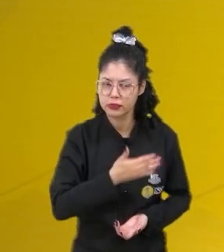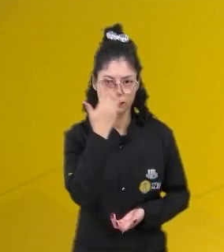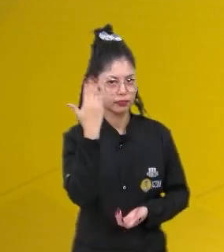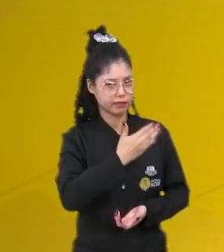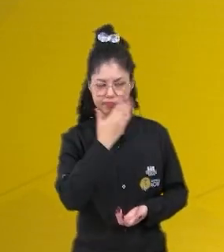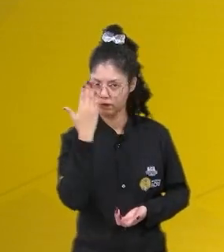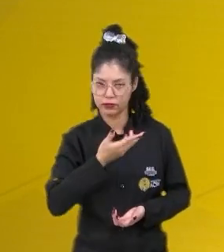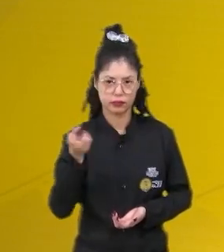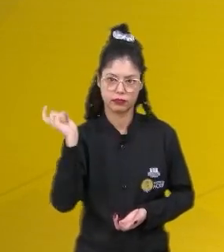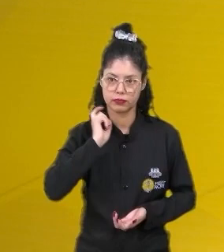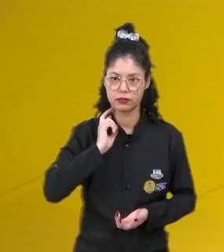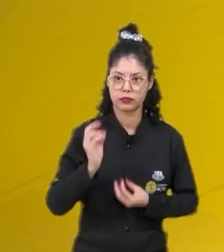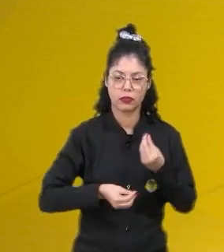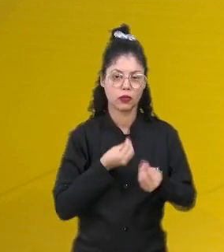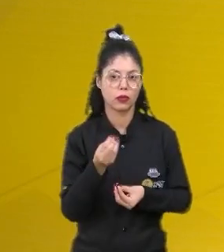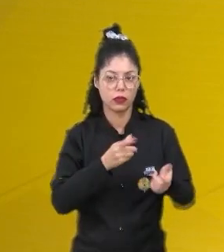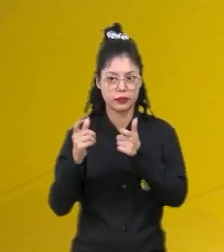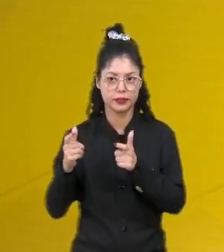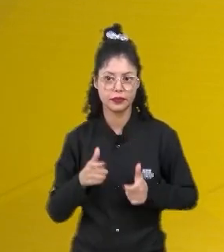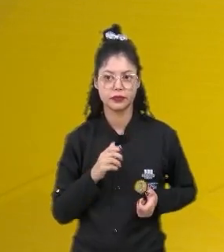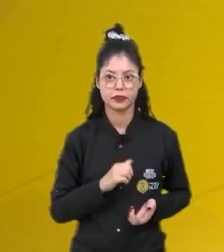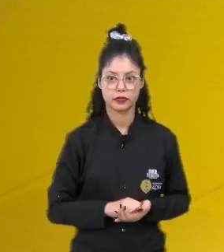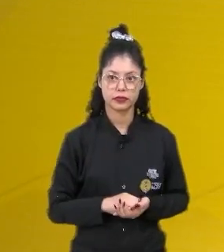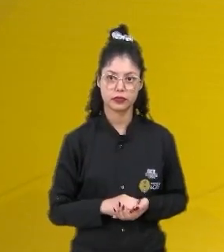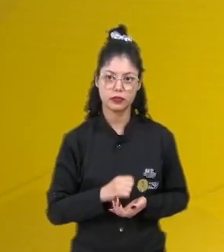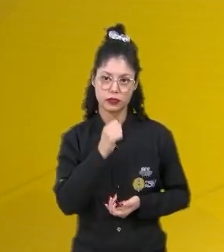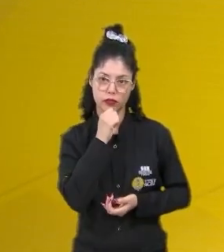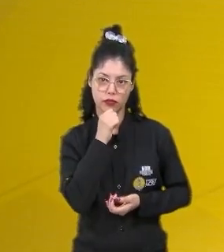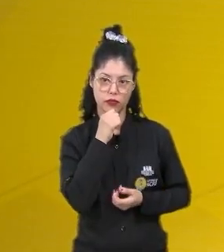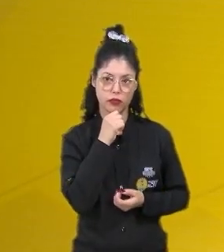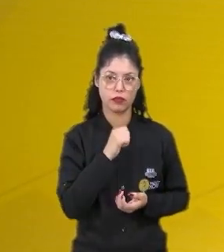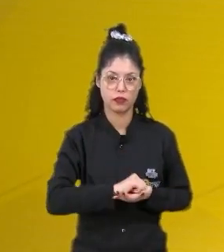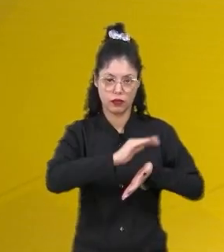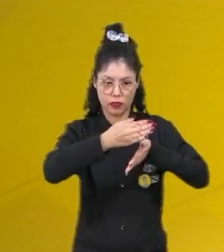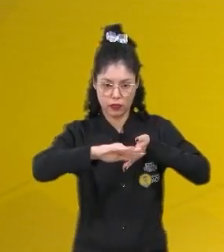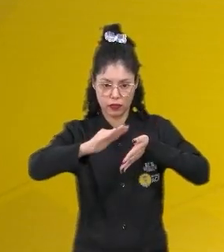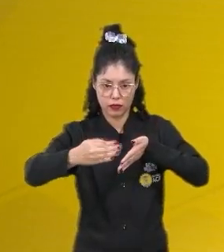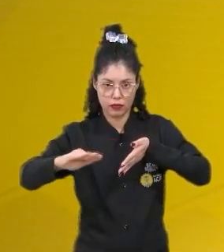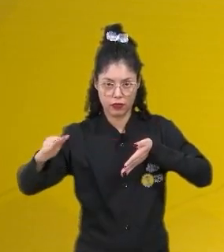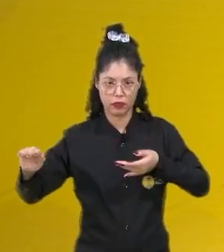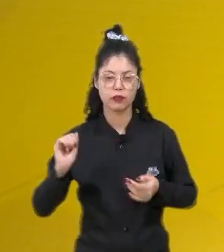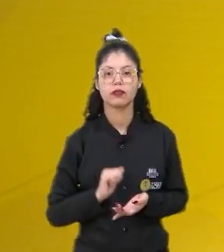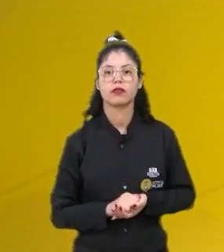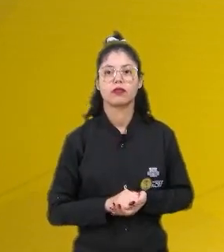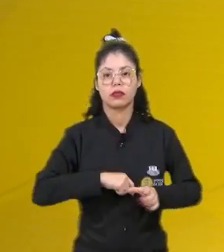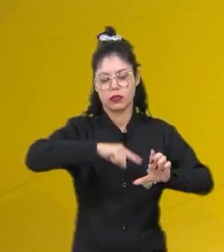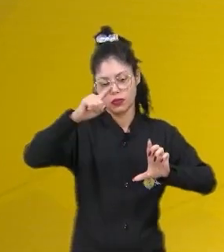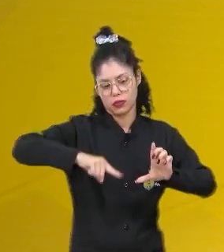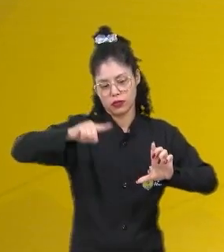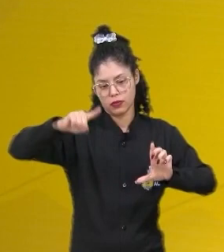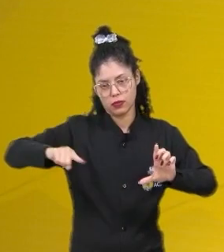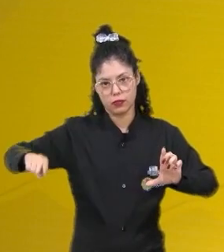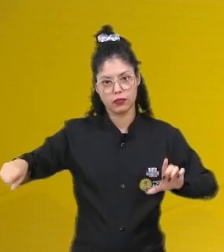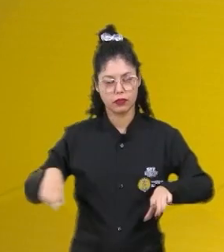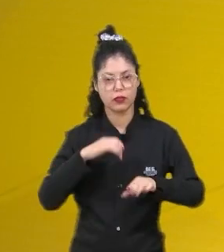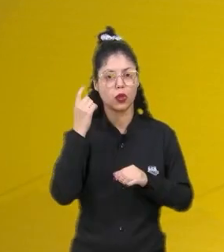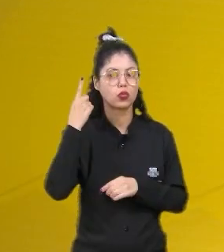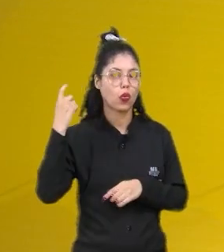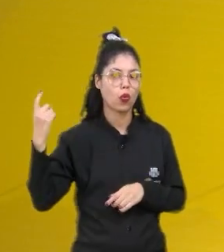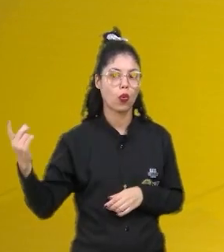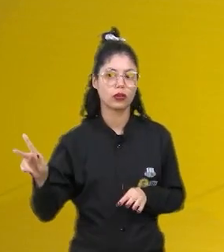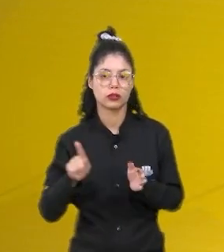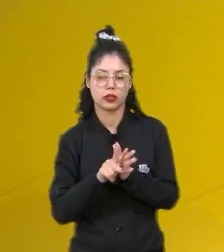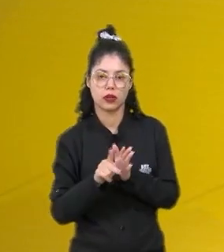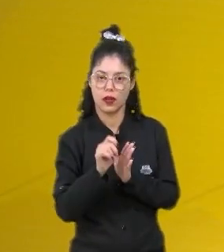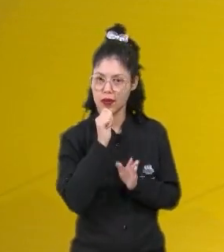não enxerga. Como que ele se localiza? Ele se localiza através de ondas, tá? Ondas ultrassônicas. E